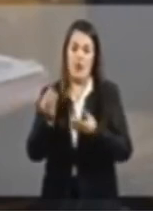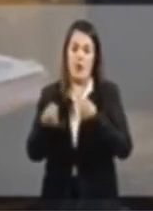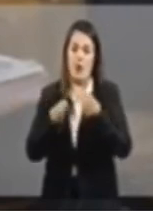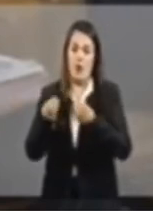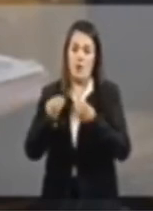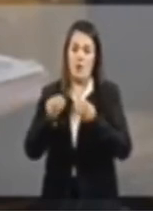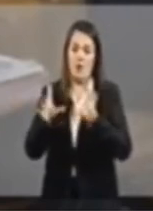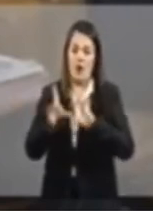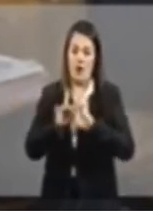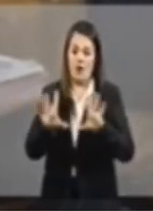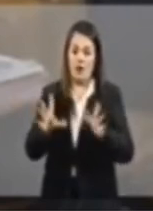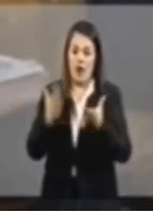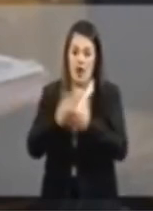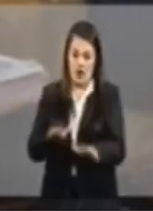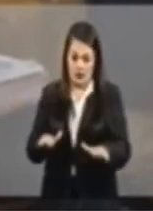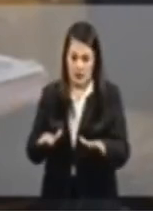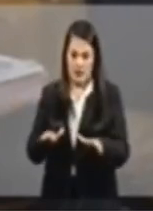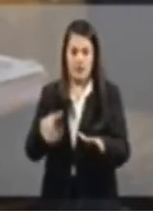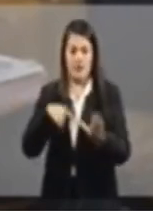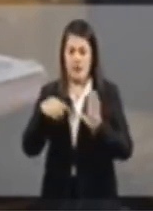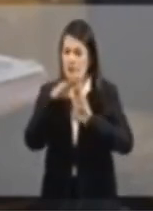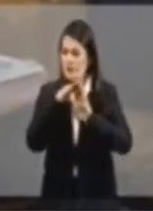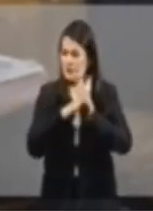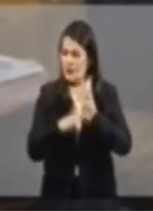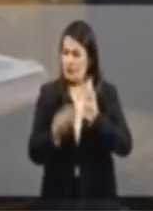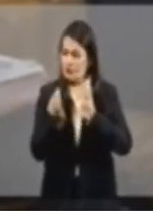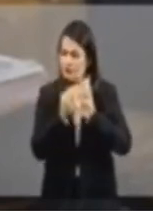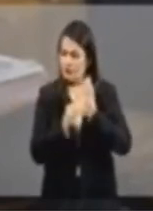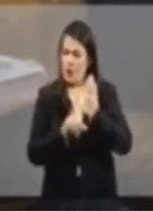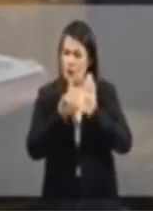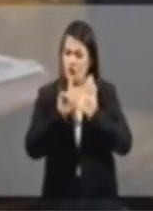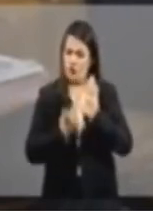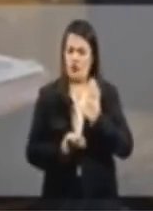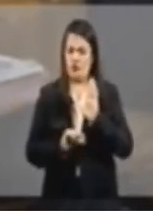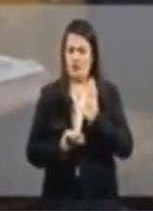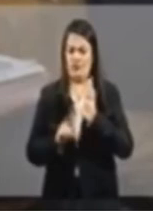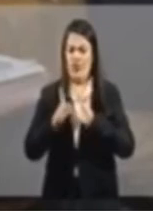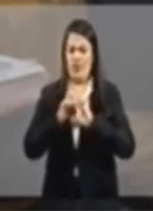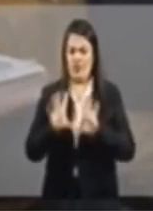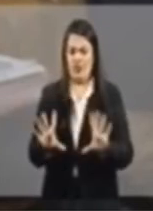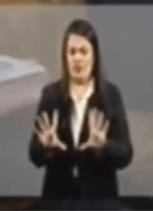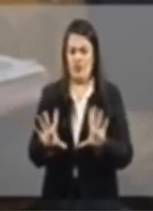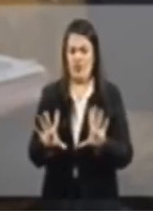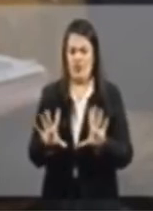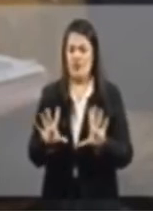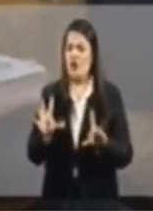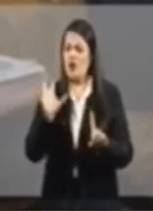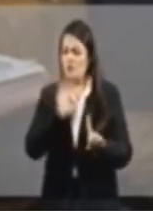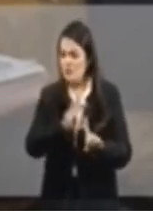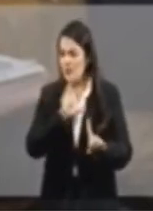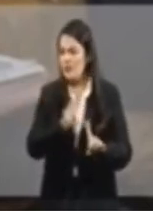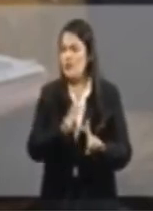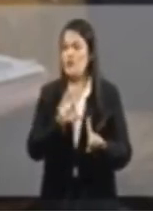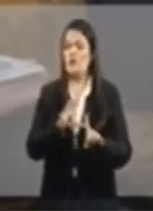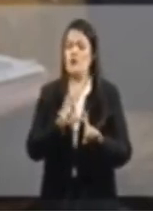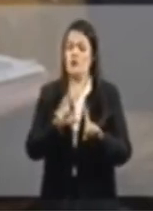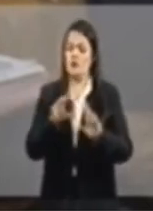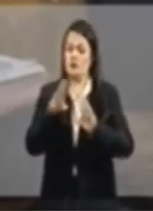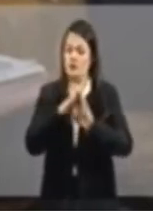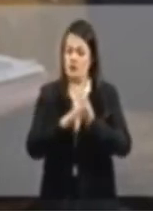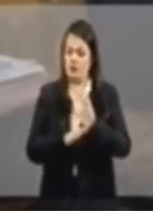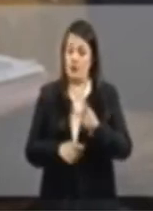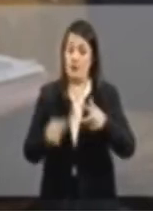aponta diversos modos diminuiu com essa democracia diversas ameaças ao regime democrático mas tem 2